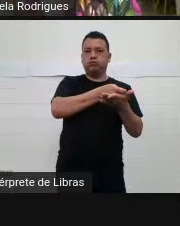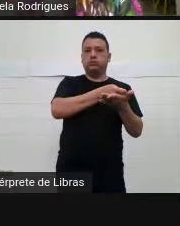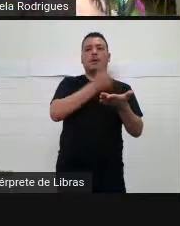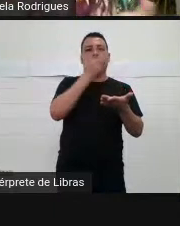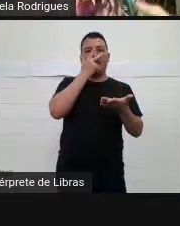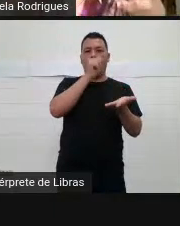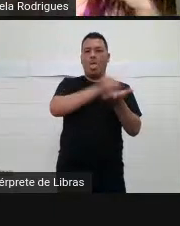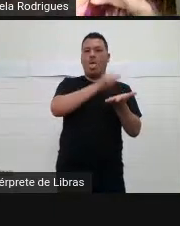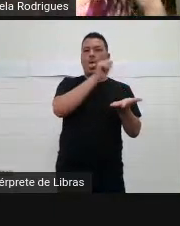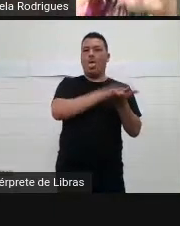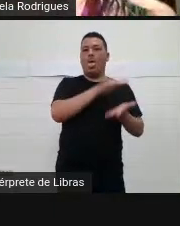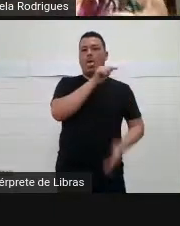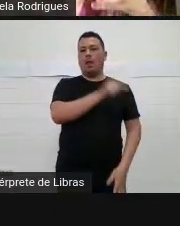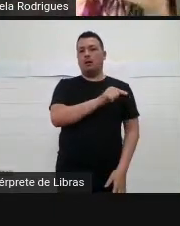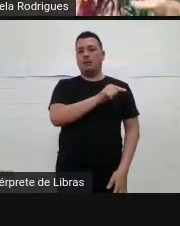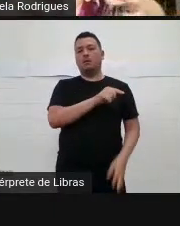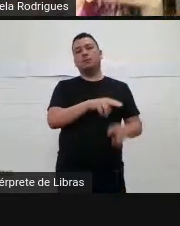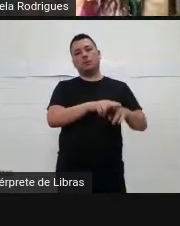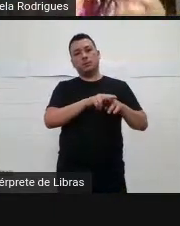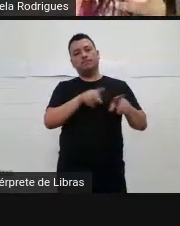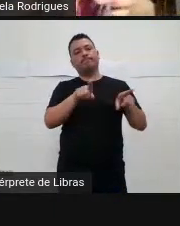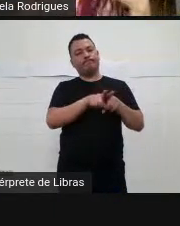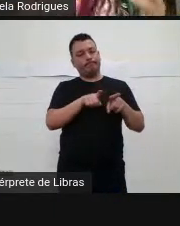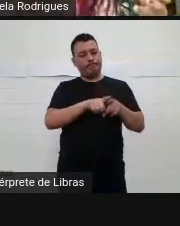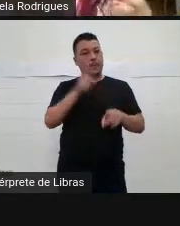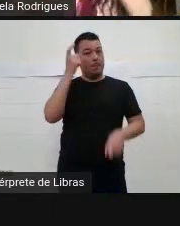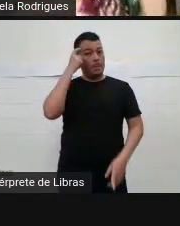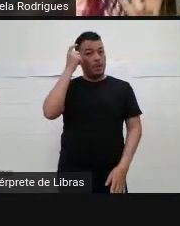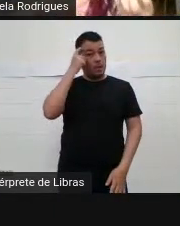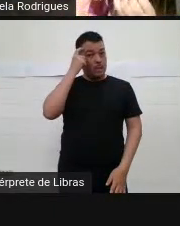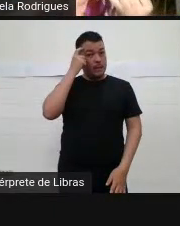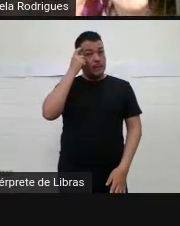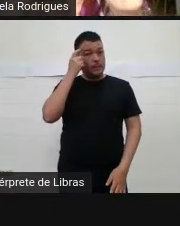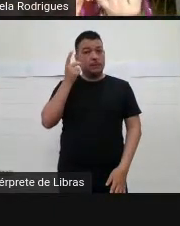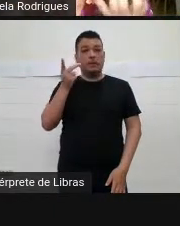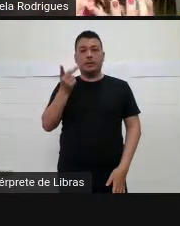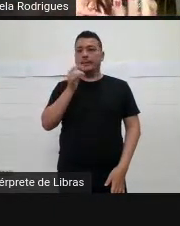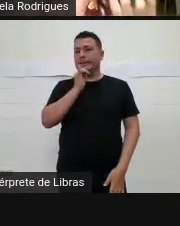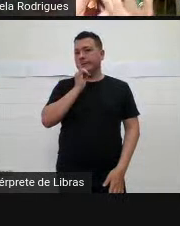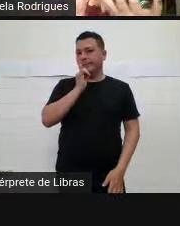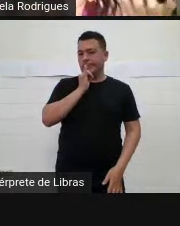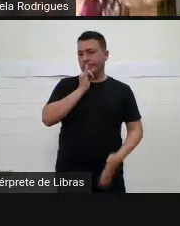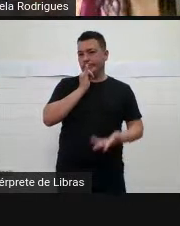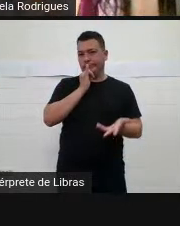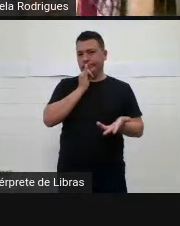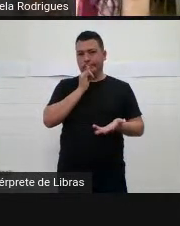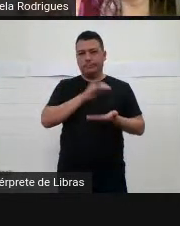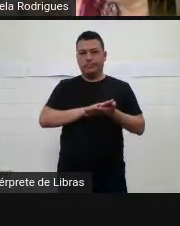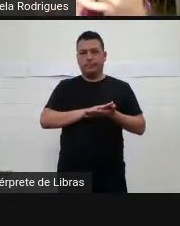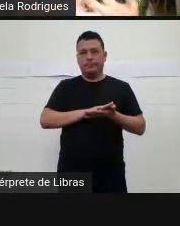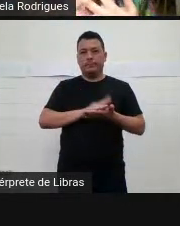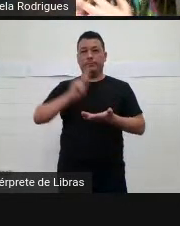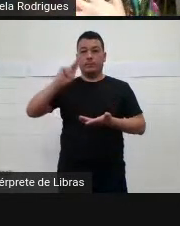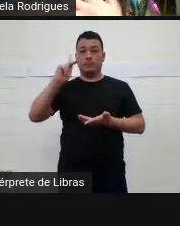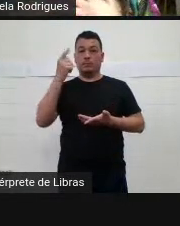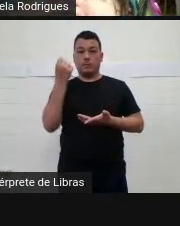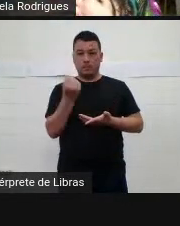transgressão. E é interessante pensar nesse sentido que questões como a homofobia,